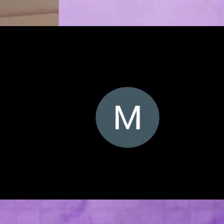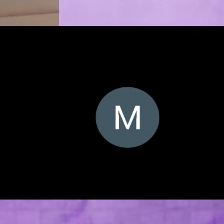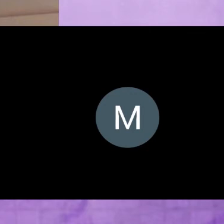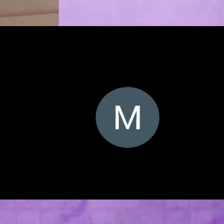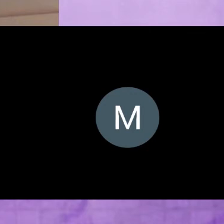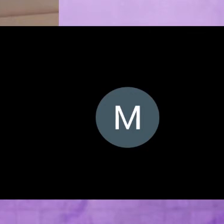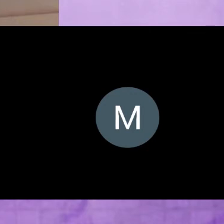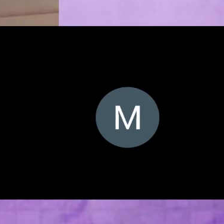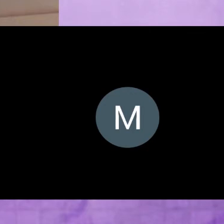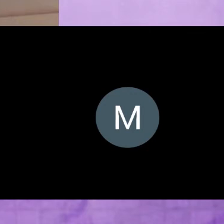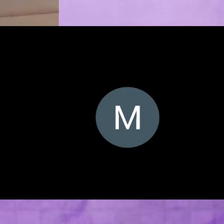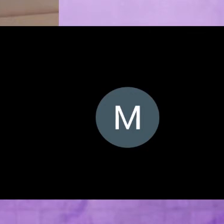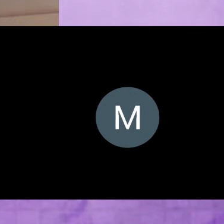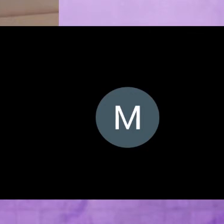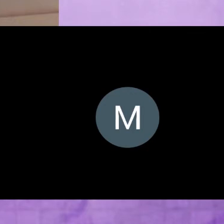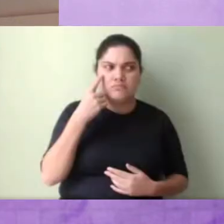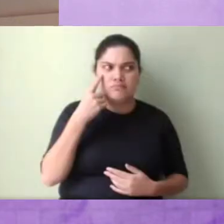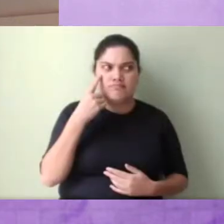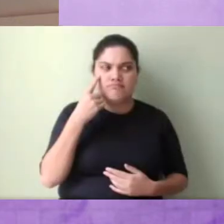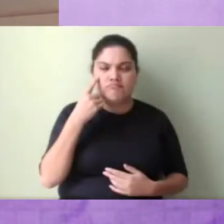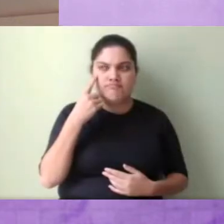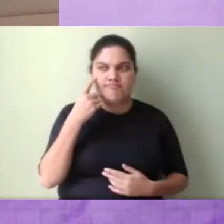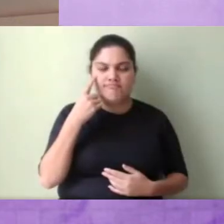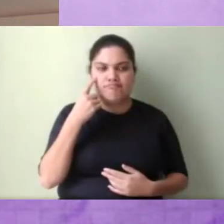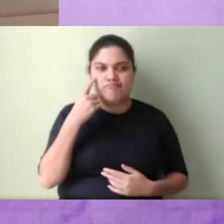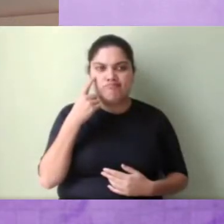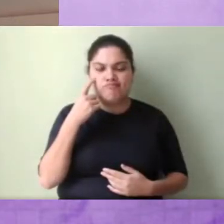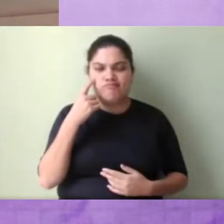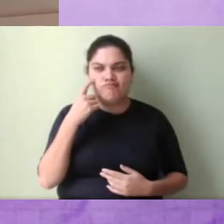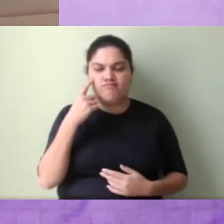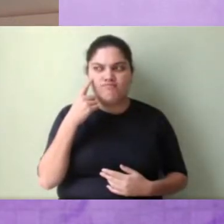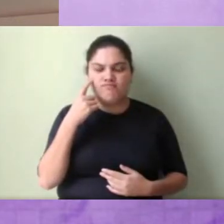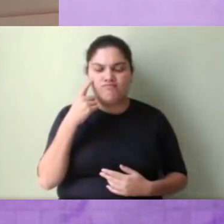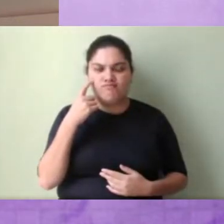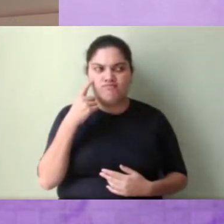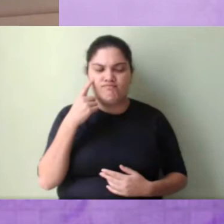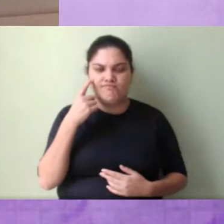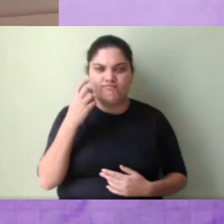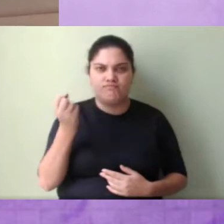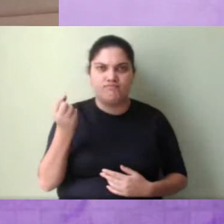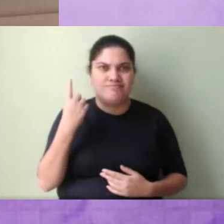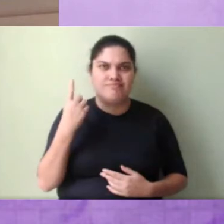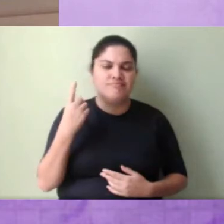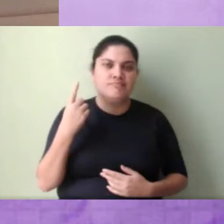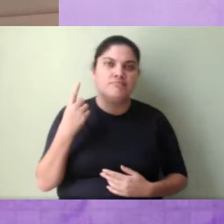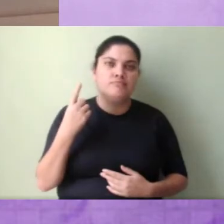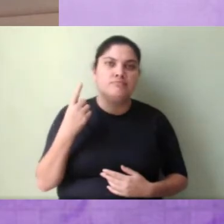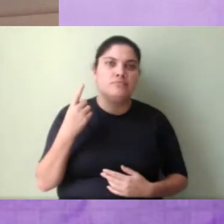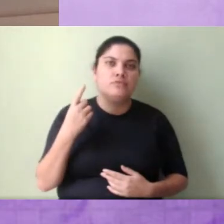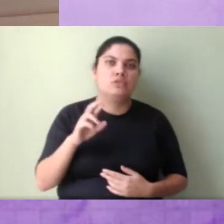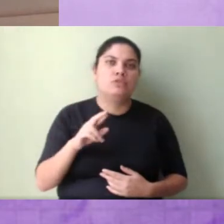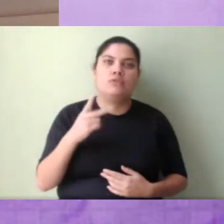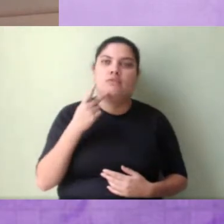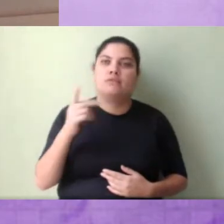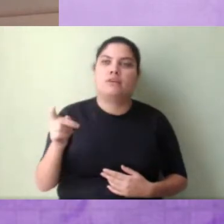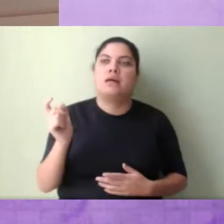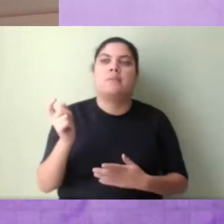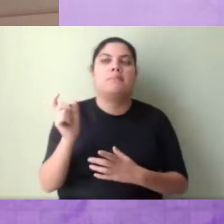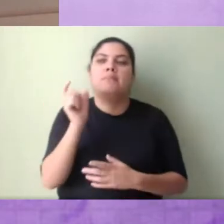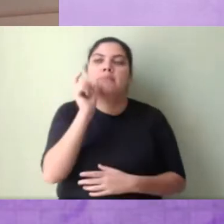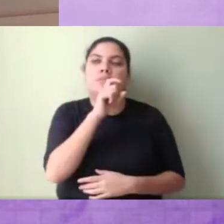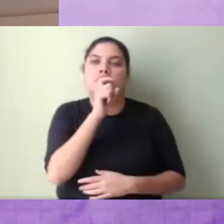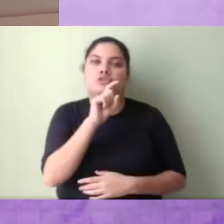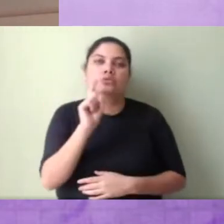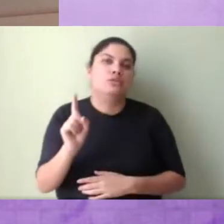quantos casos a gente vê na mídia que um cara é denunciado, passa por uma investigação, e aí a investigação conclui que aquele caso era ou